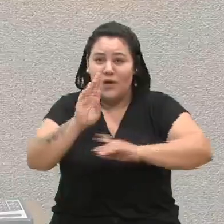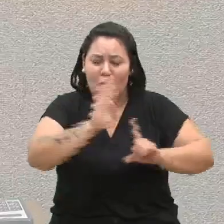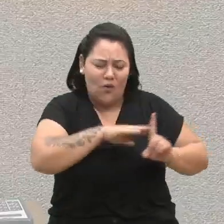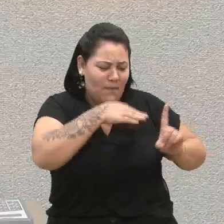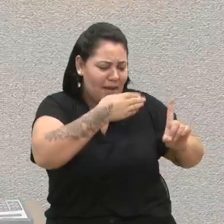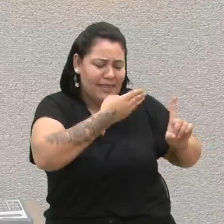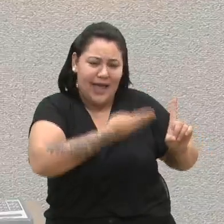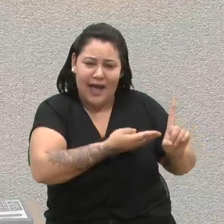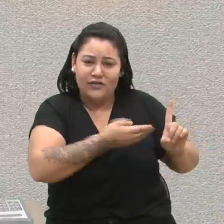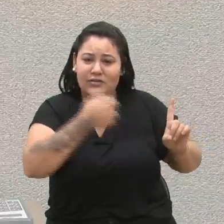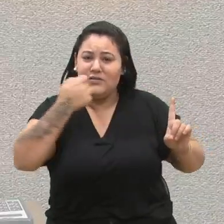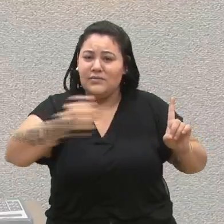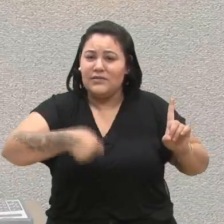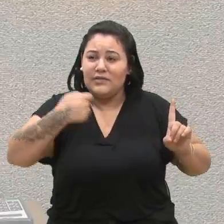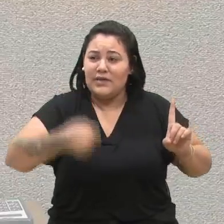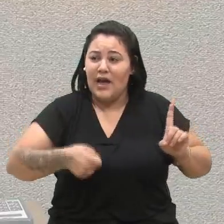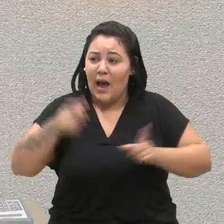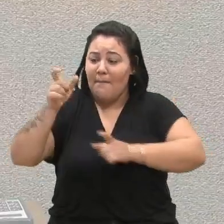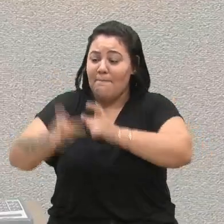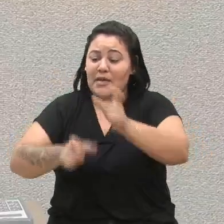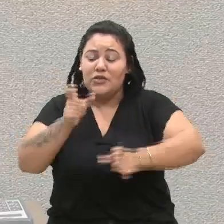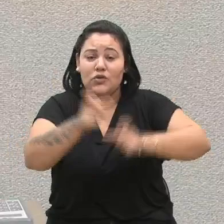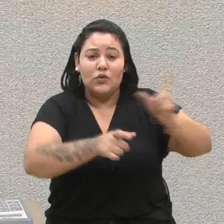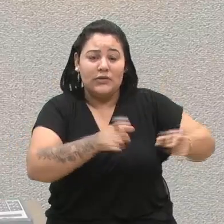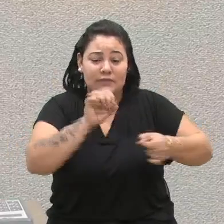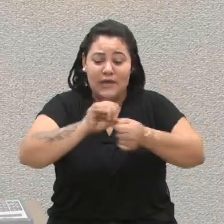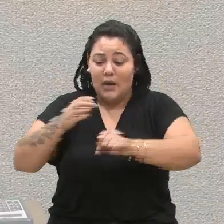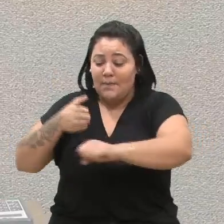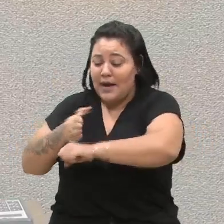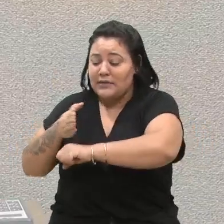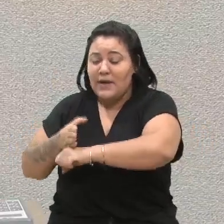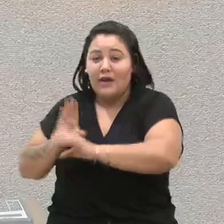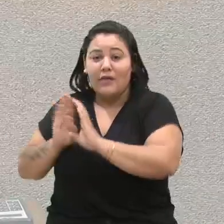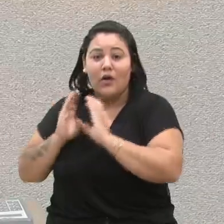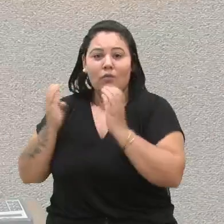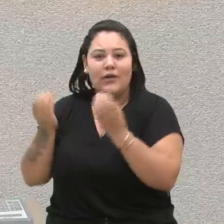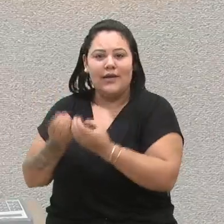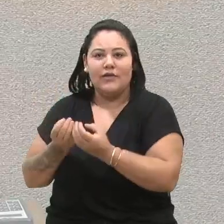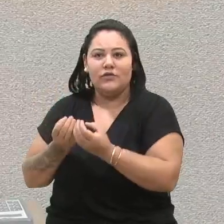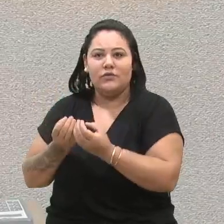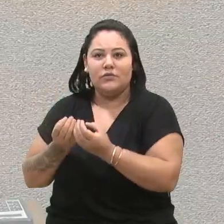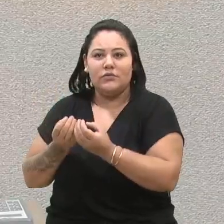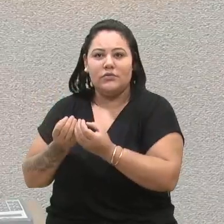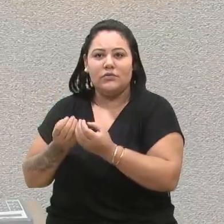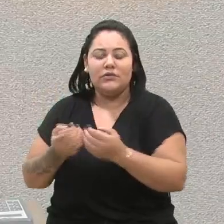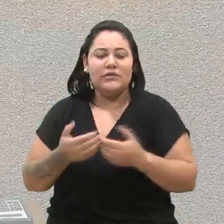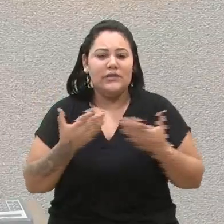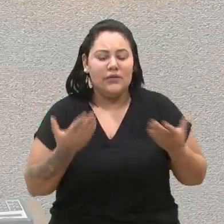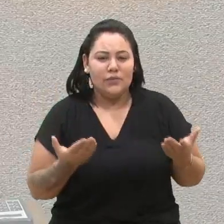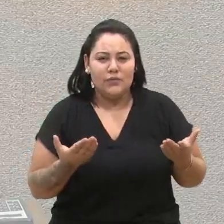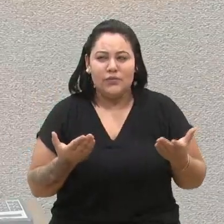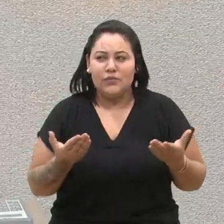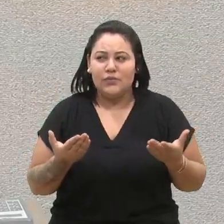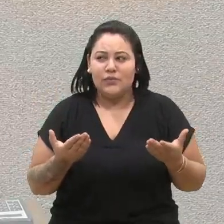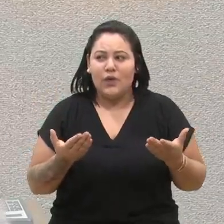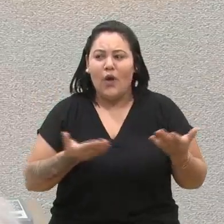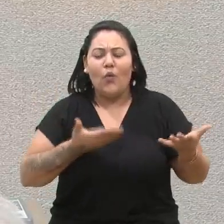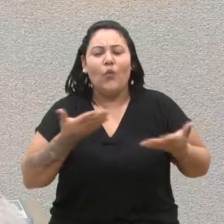Homenagem necessárias às pessoas que fizeram parte da nossa comunidade. Então,